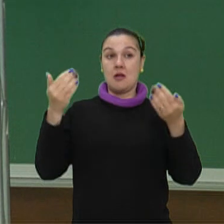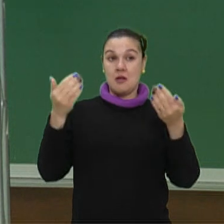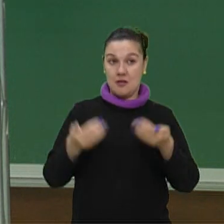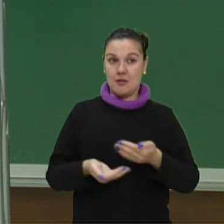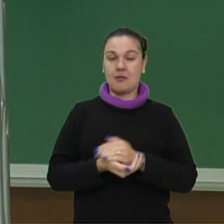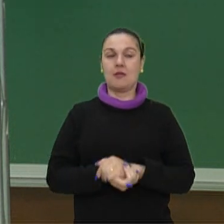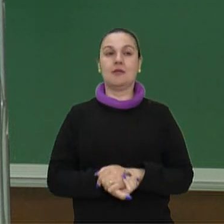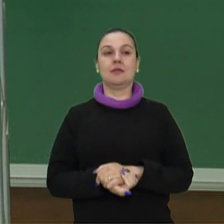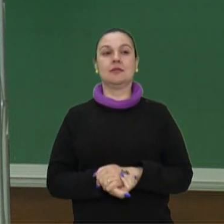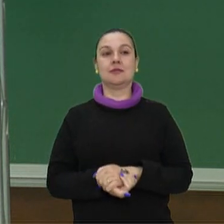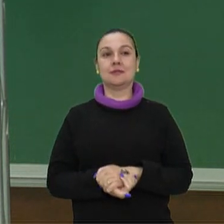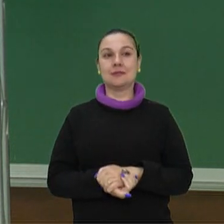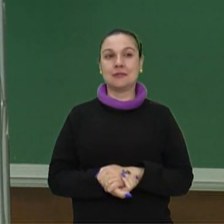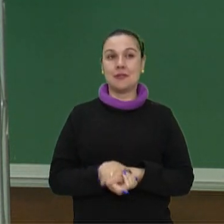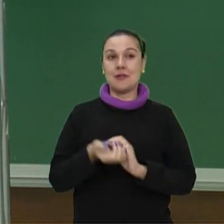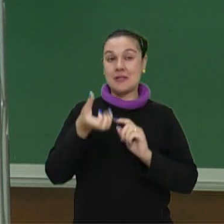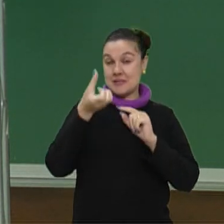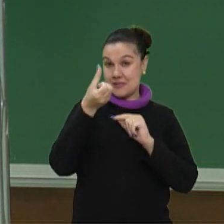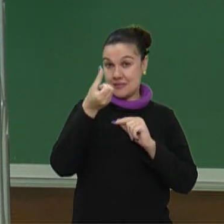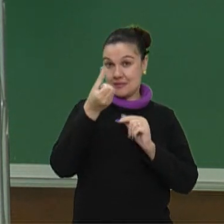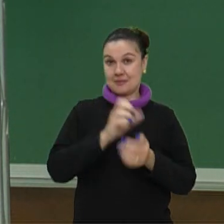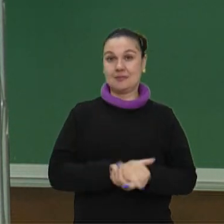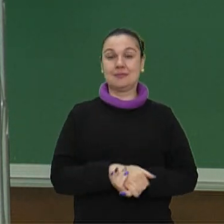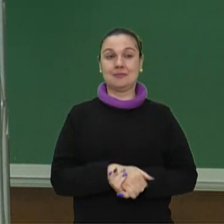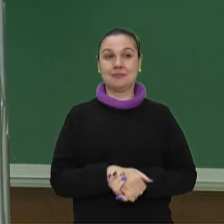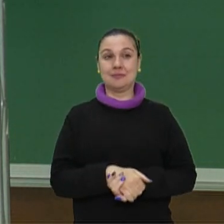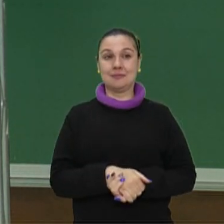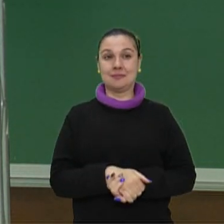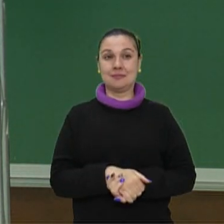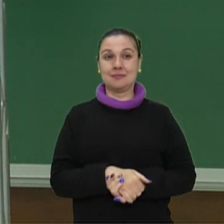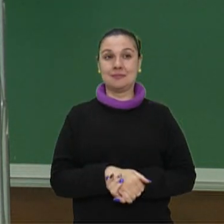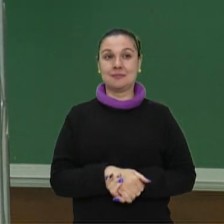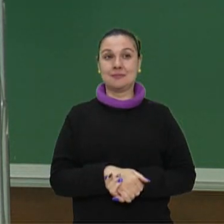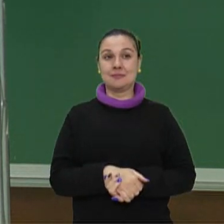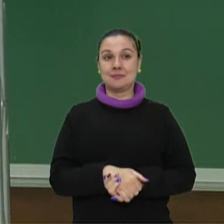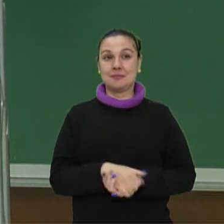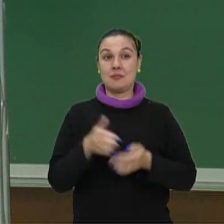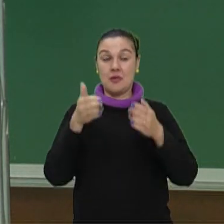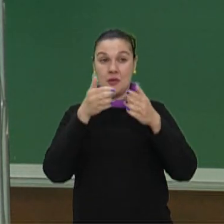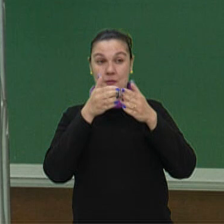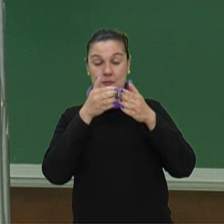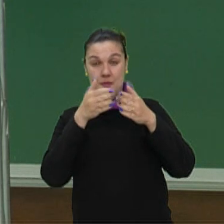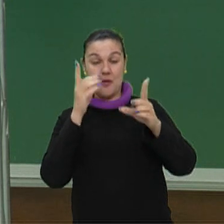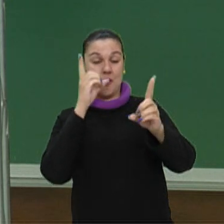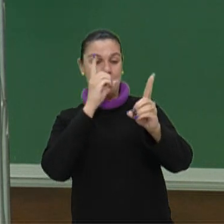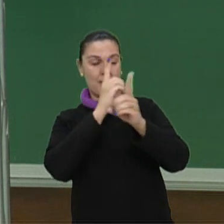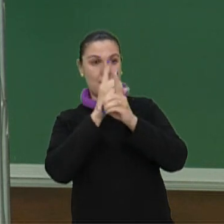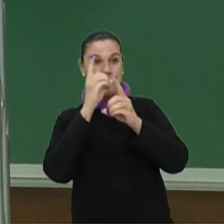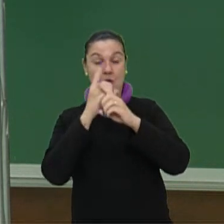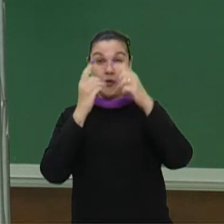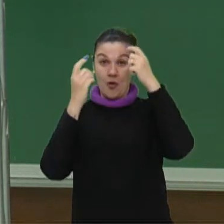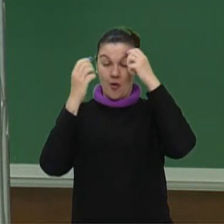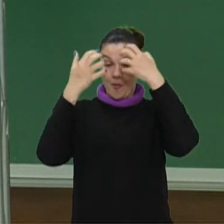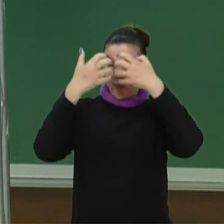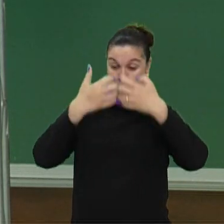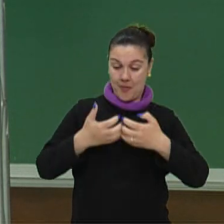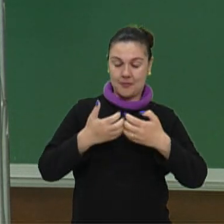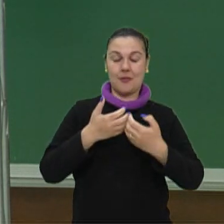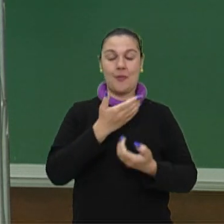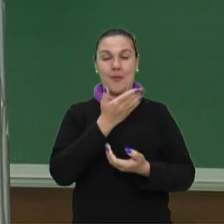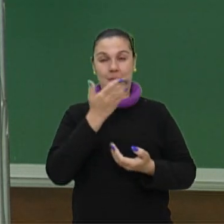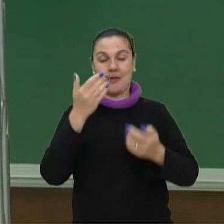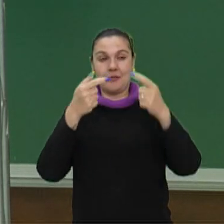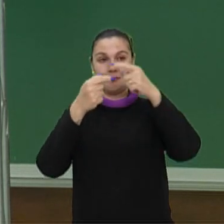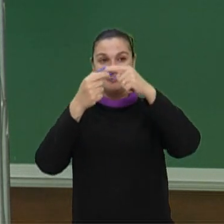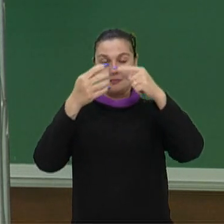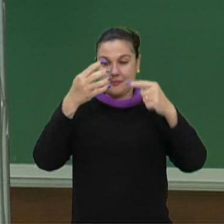aí vamos, né, fazer o exercício 6. O exercício 6 diz lá o seguinte: determine mentalmente as raízes de